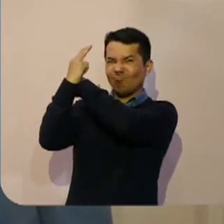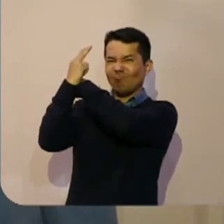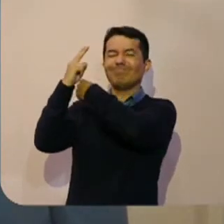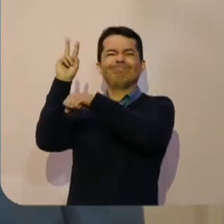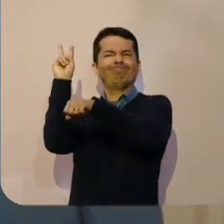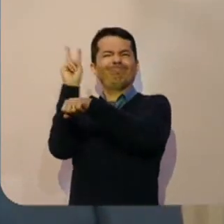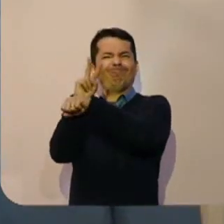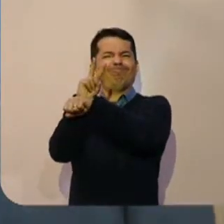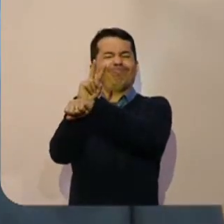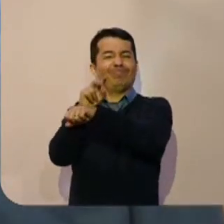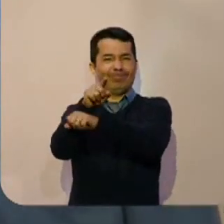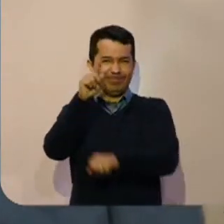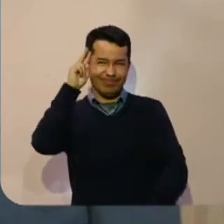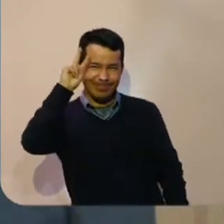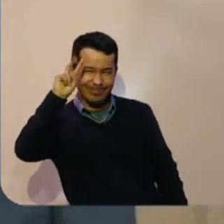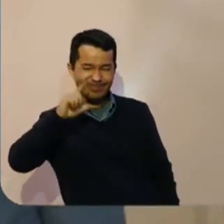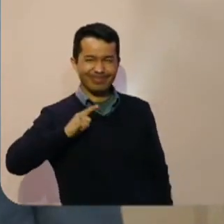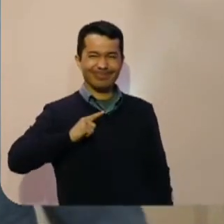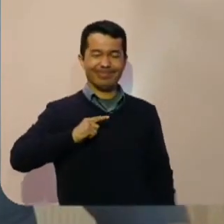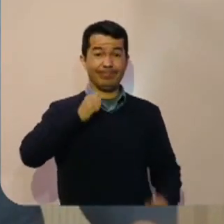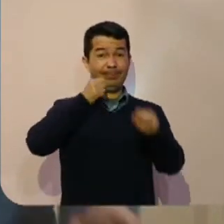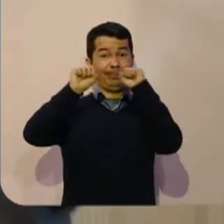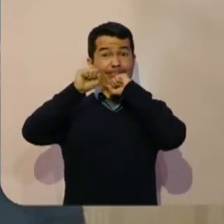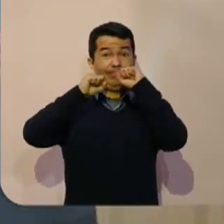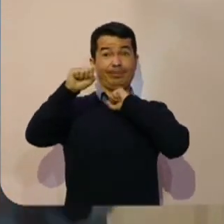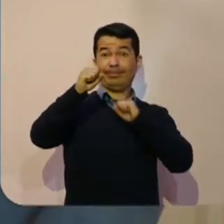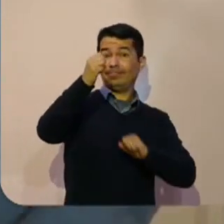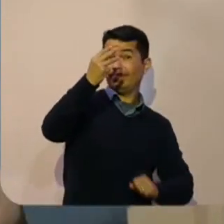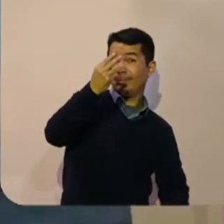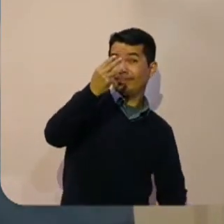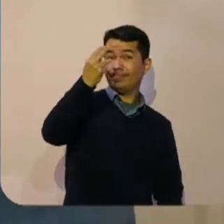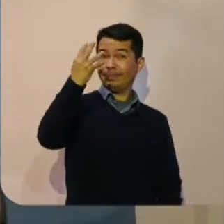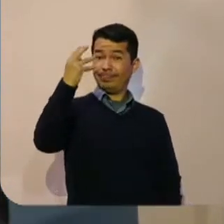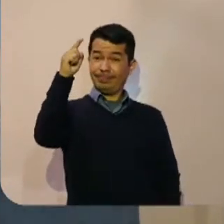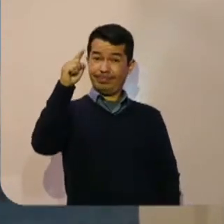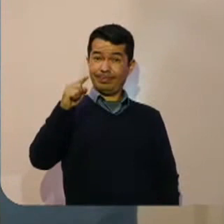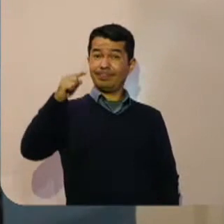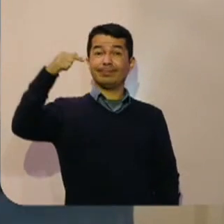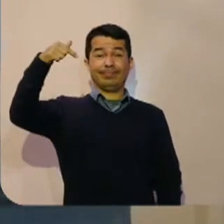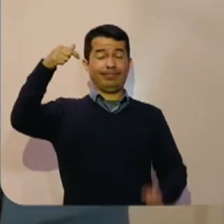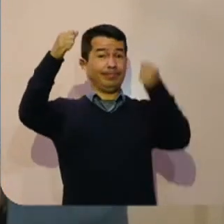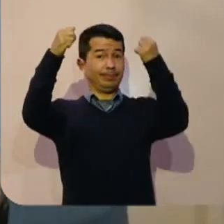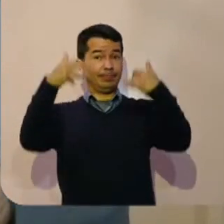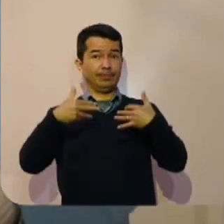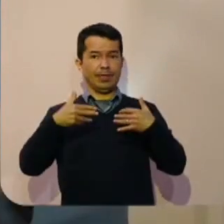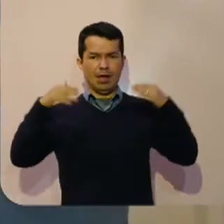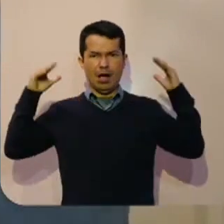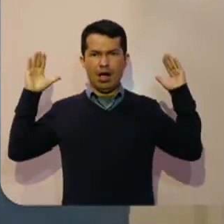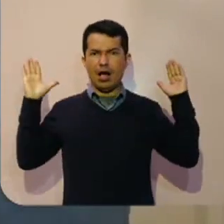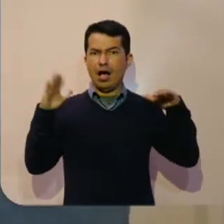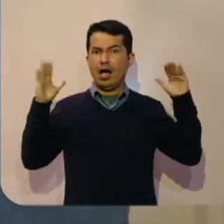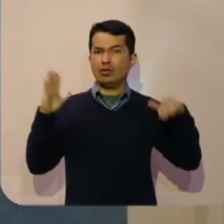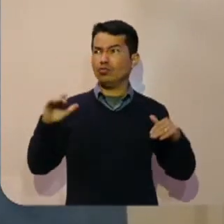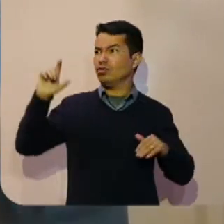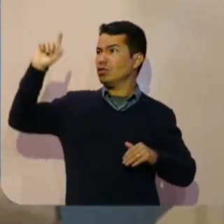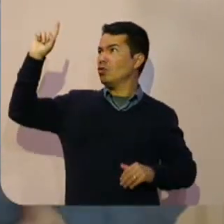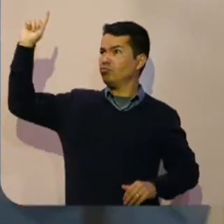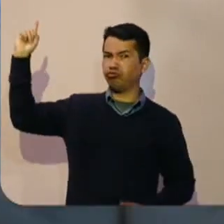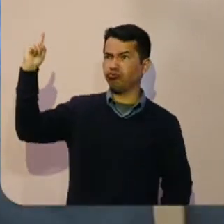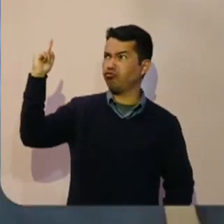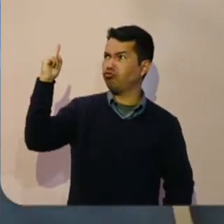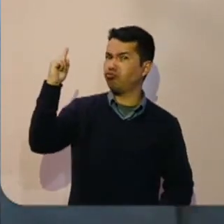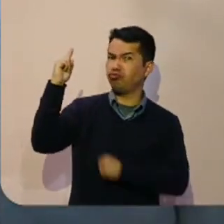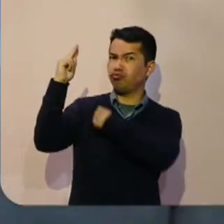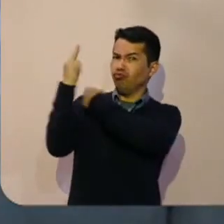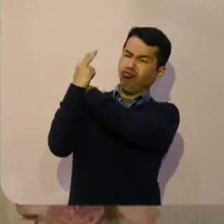Salmo 34, versículo 7 diz assim: o anjo do Senhor fica em volta daqueles que o temem e os